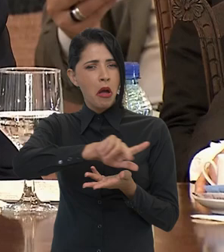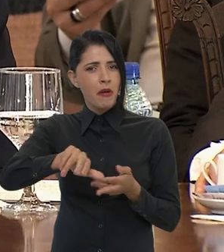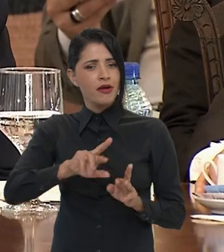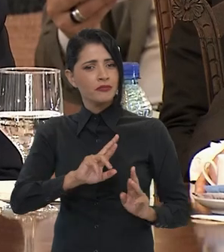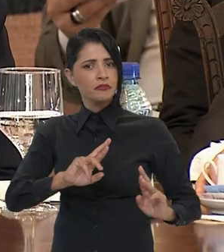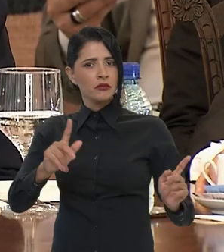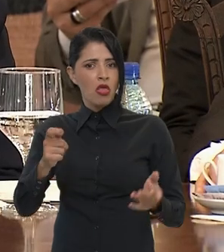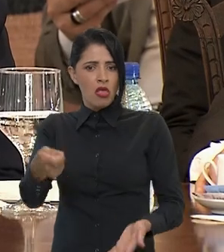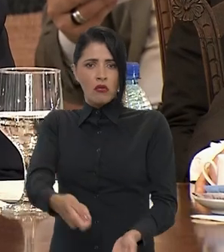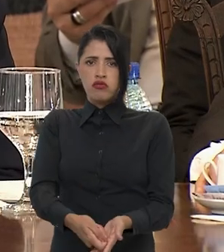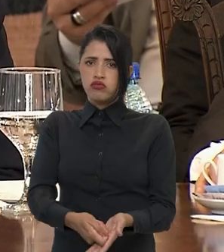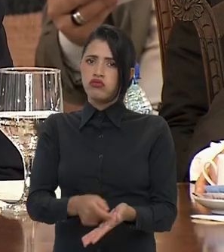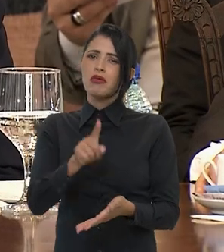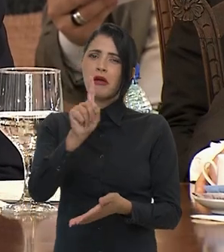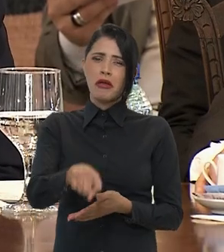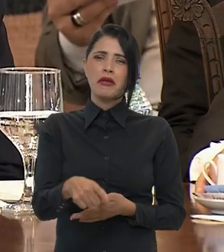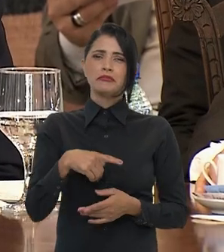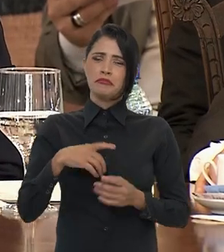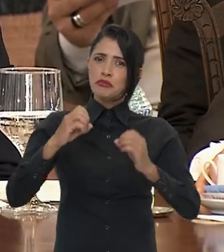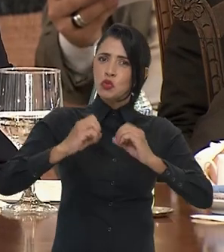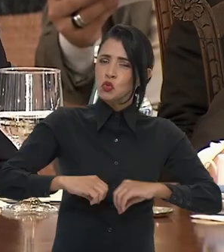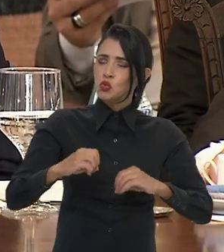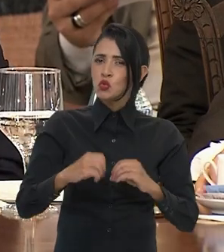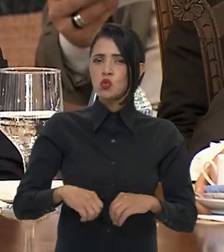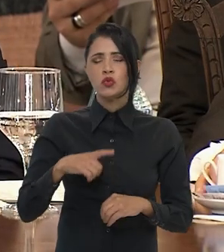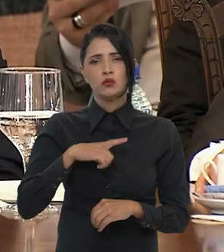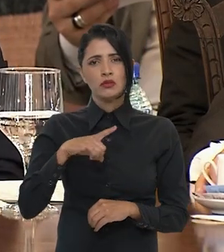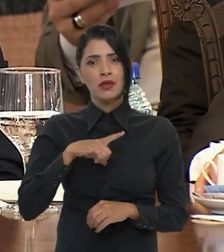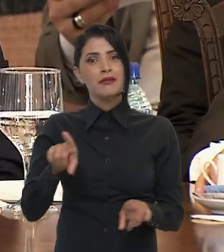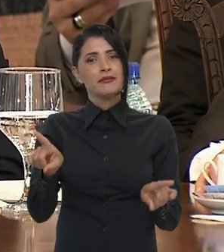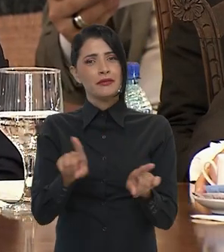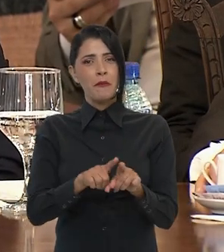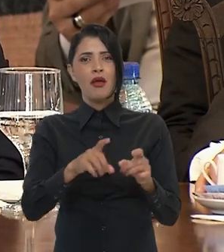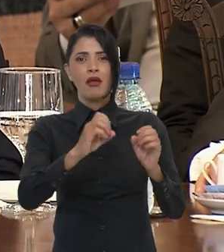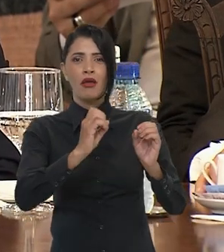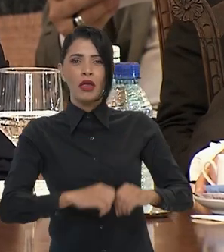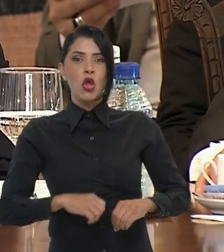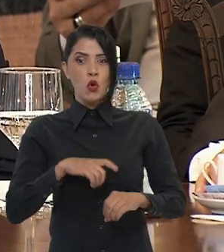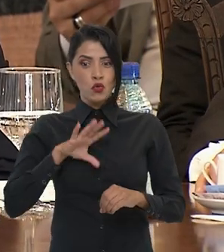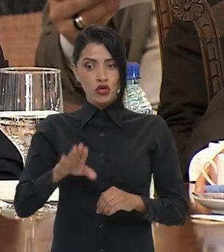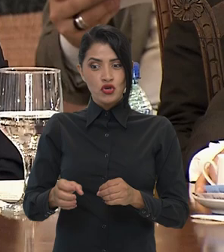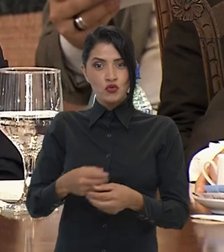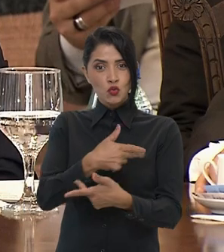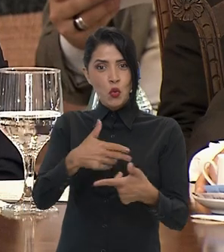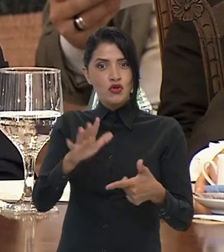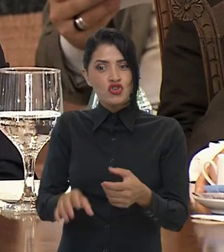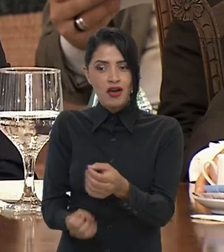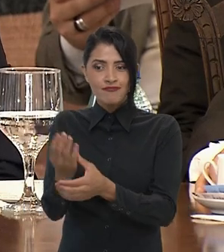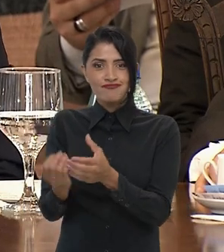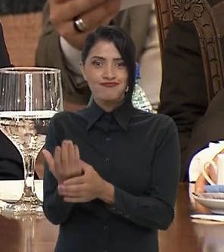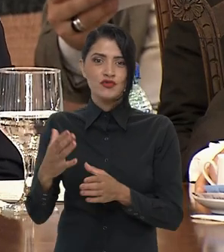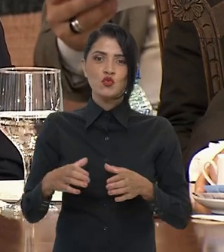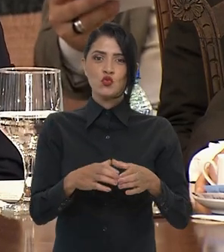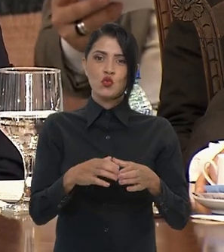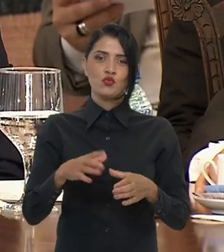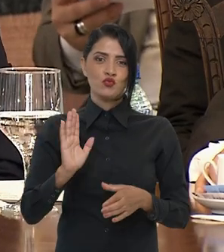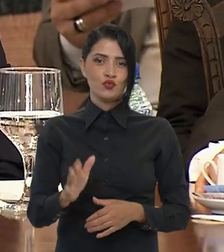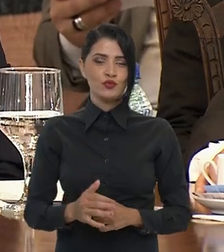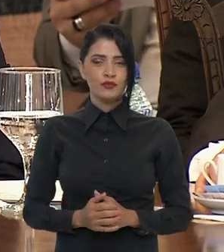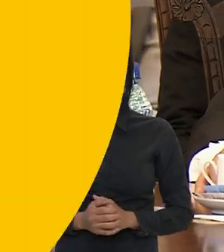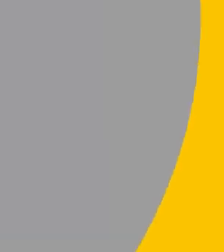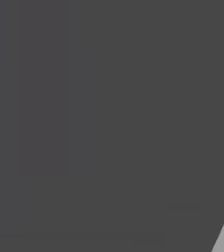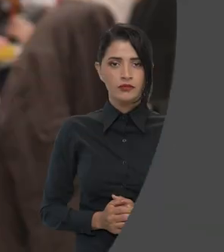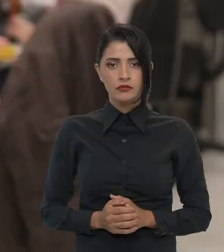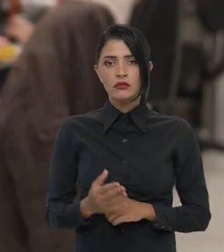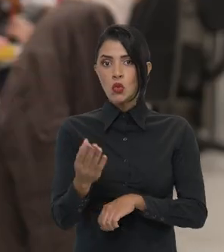que as divergências se imponham teria um custo elevado, além de desperdiçar o mundo que já construímos